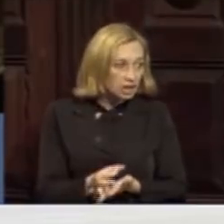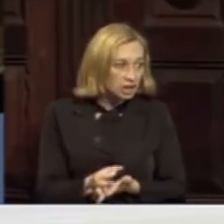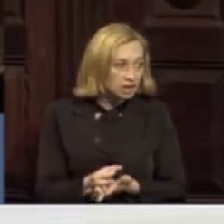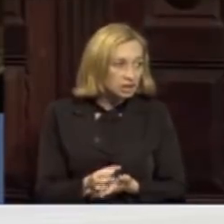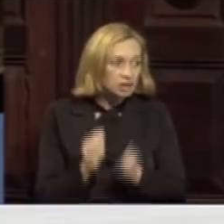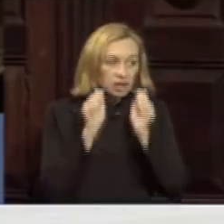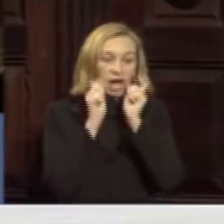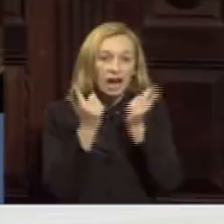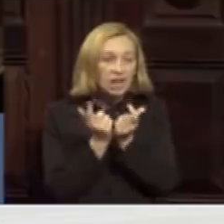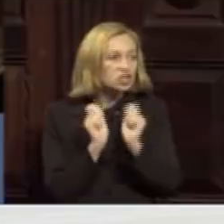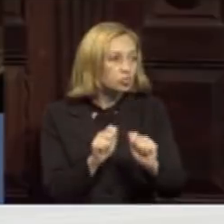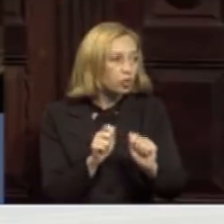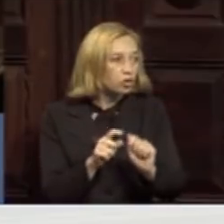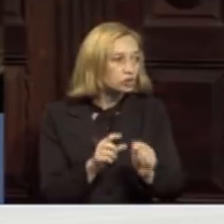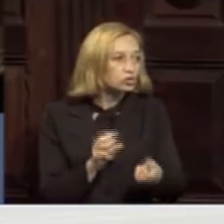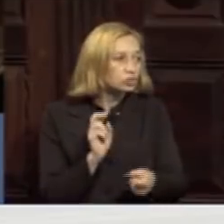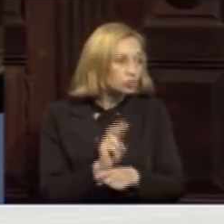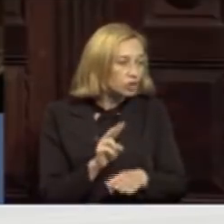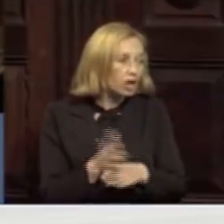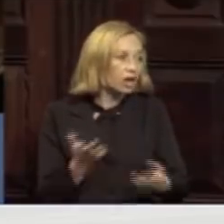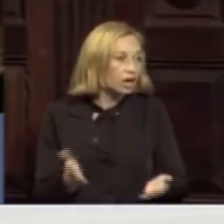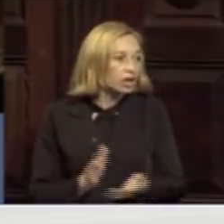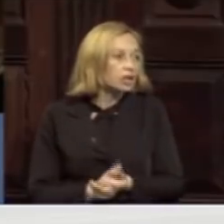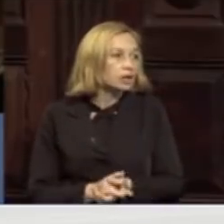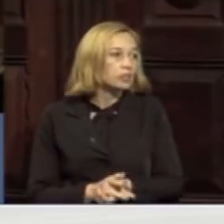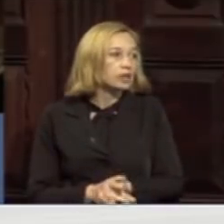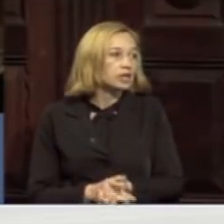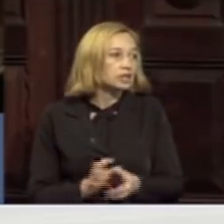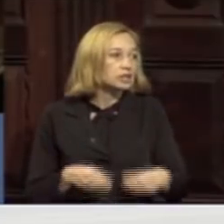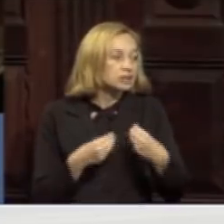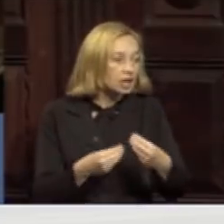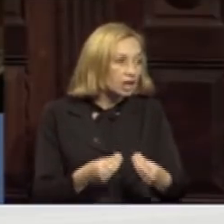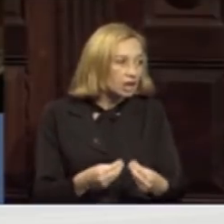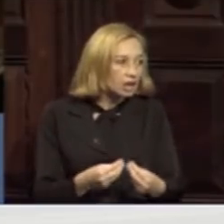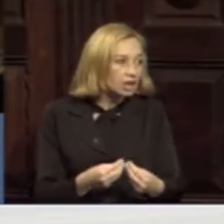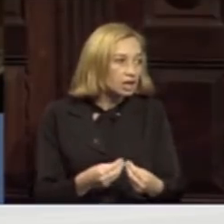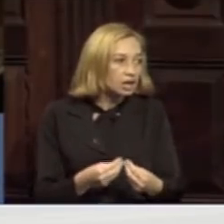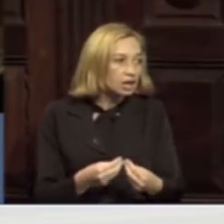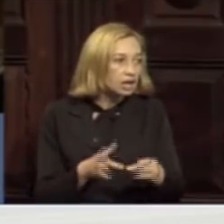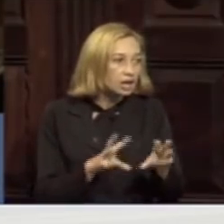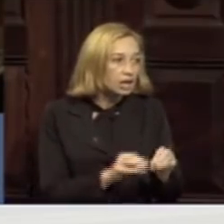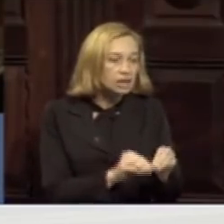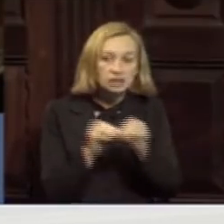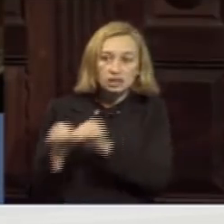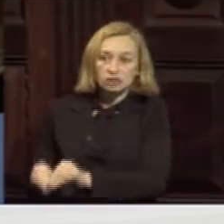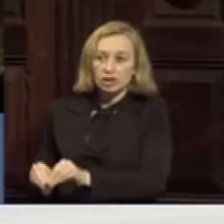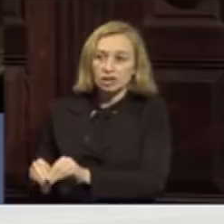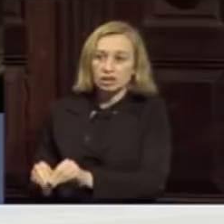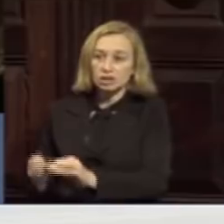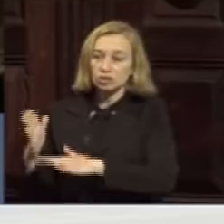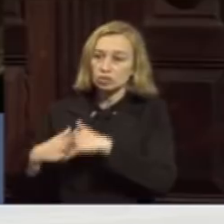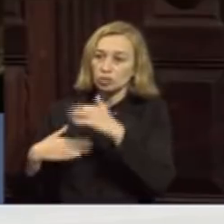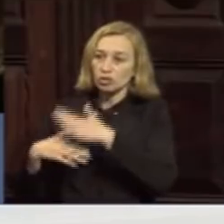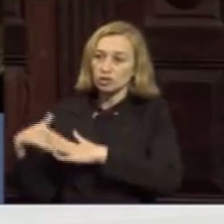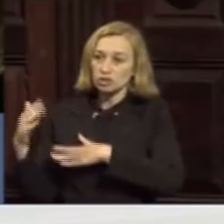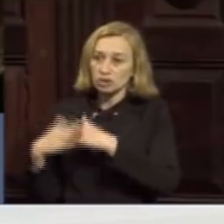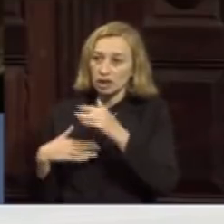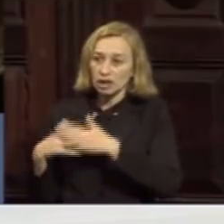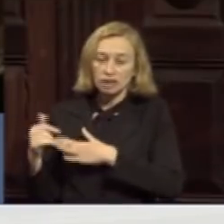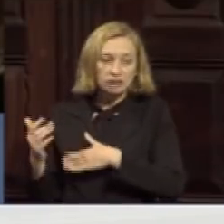pode cuidar disso, portanto, para garantir a transferência desses profissionais para os quadros da